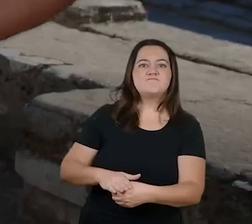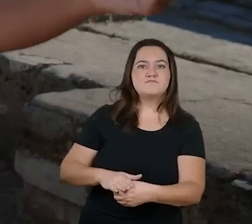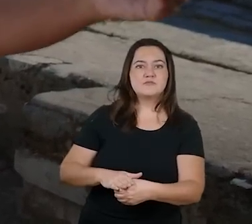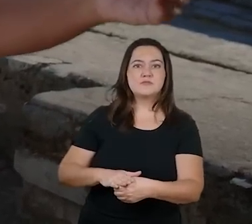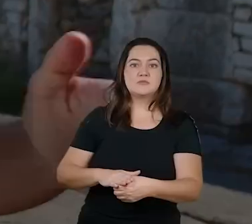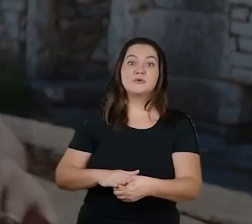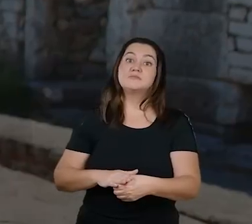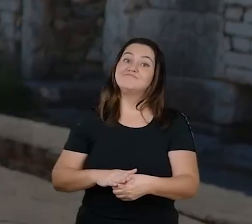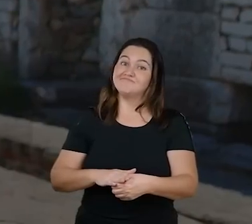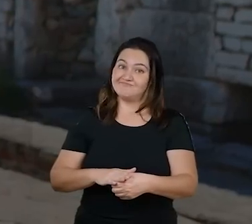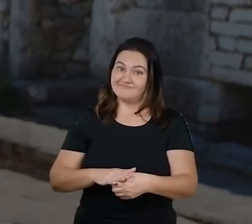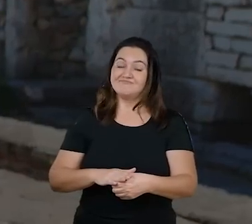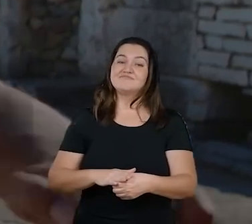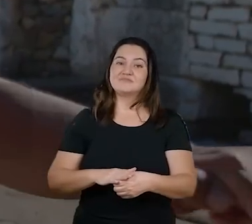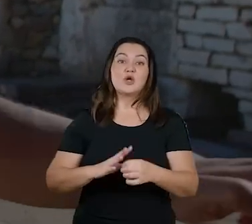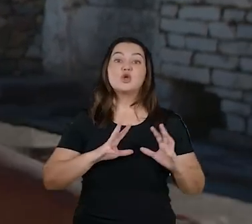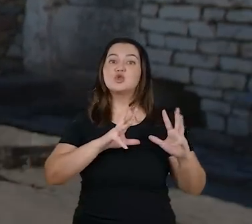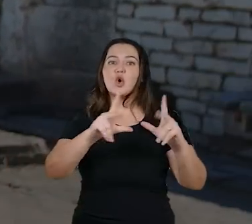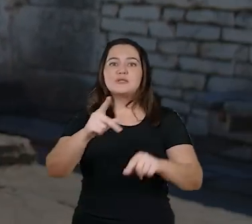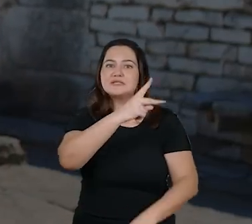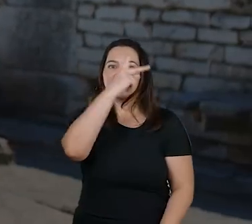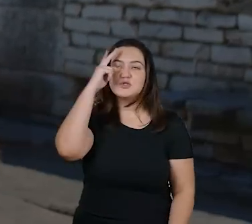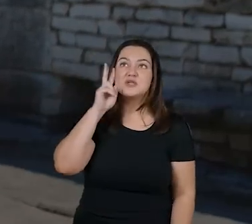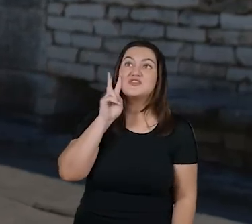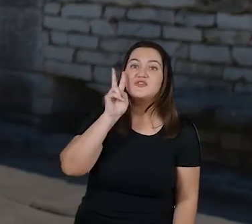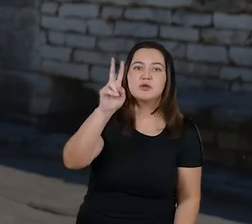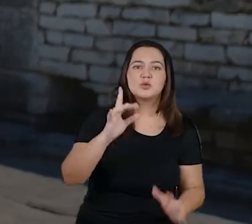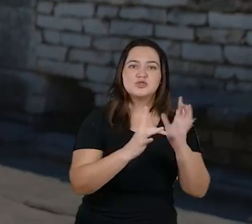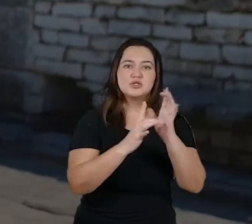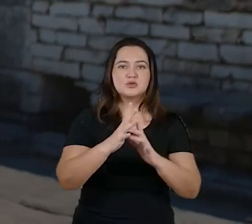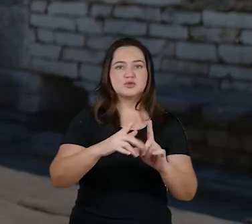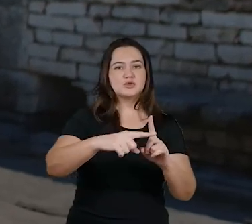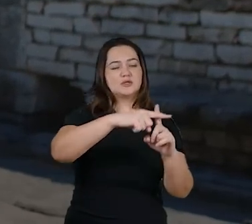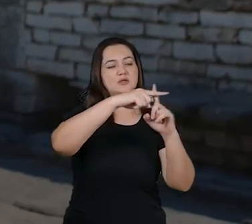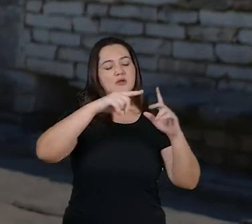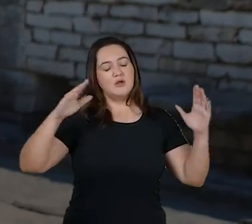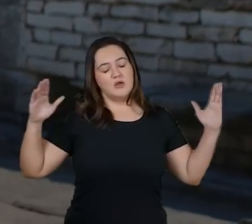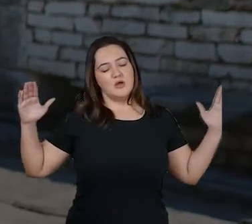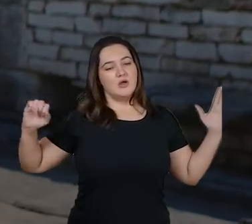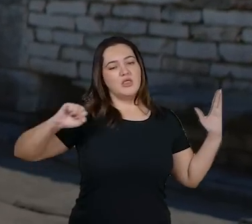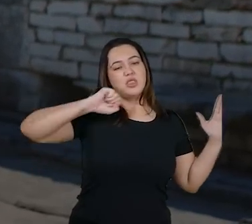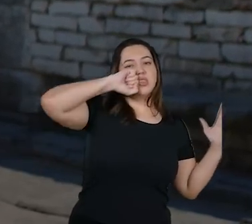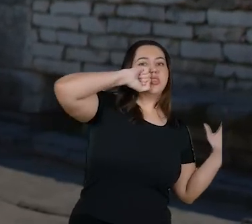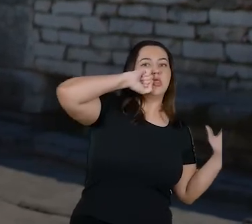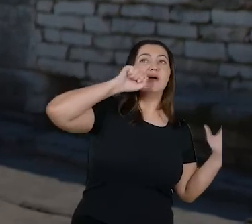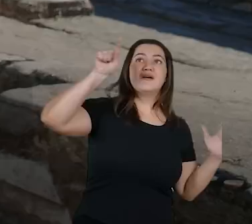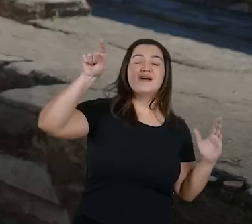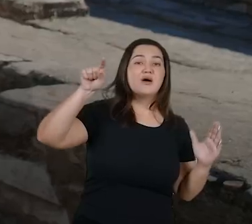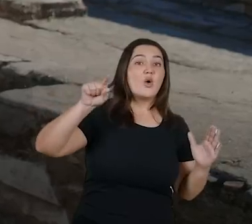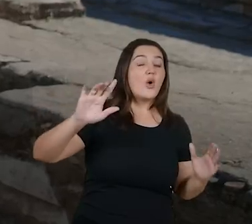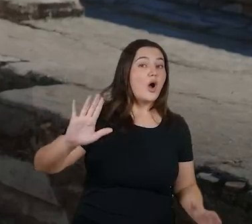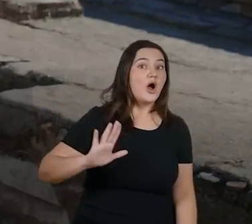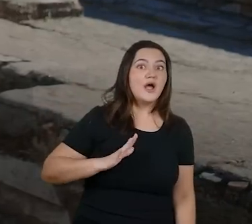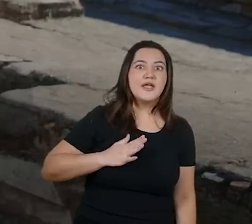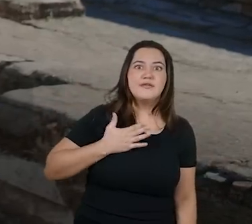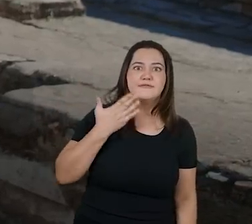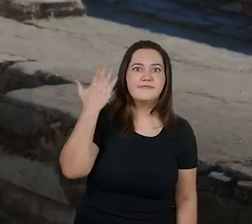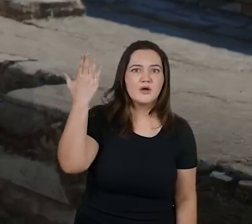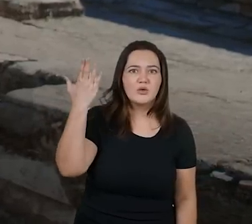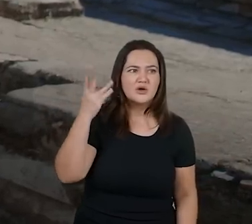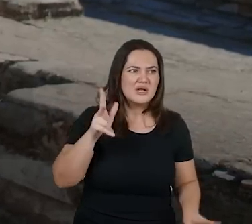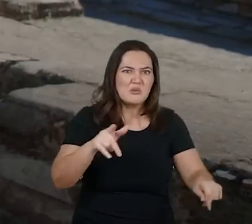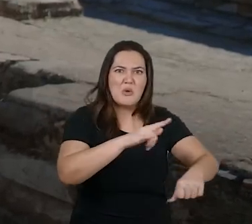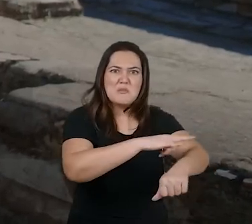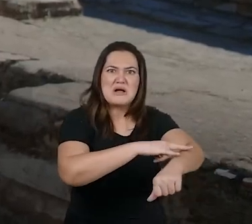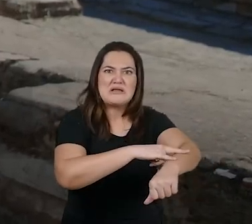sido nobre, para todos os que estavam em redor, Jesus foi humilhado ao extremo. Ele teve,